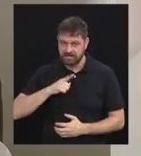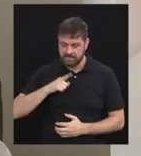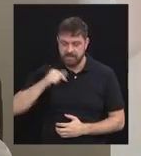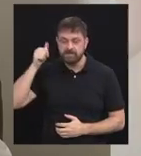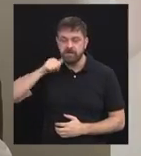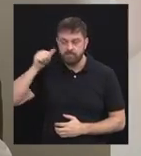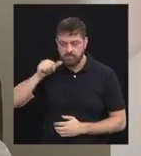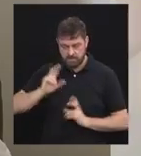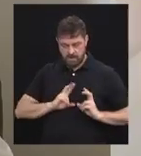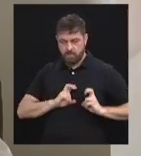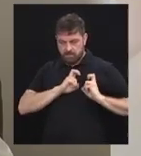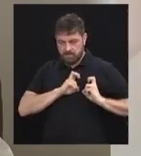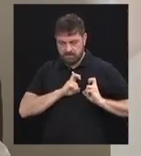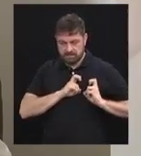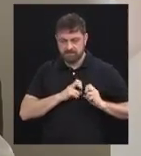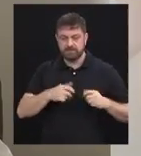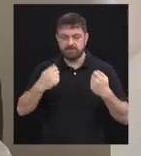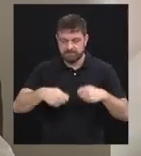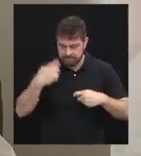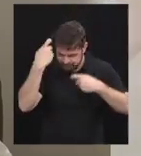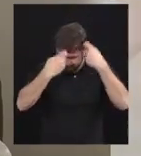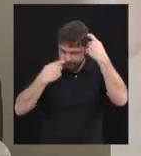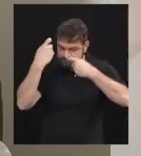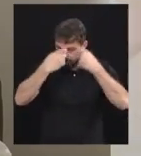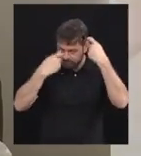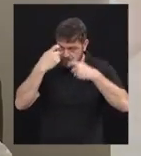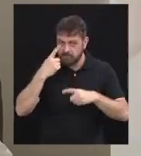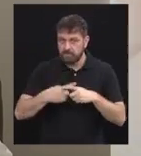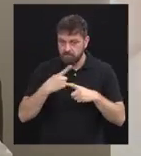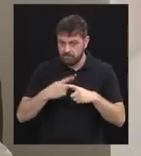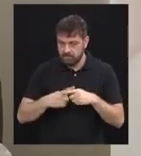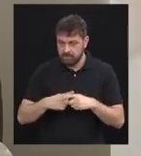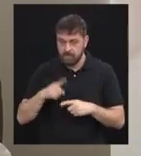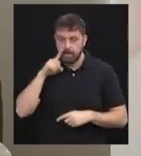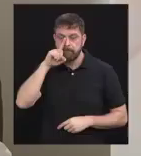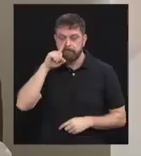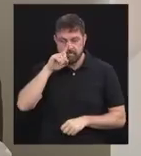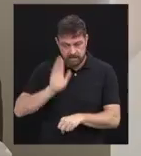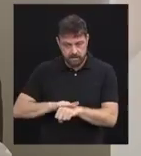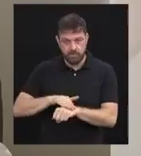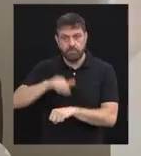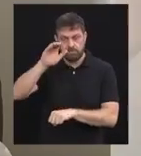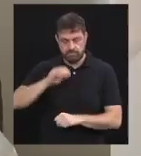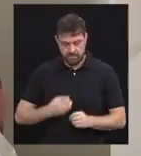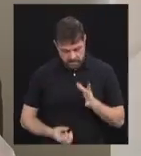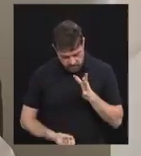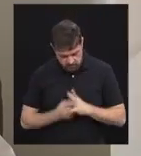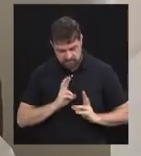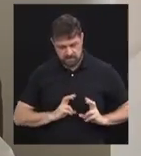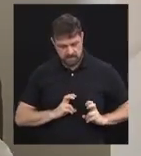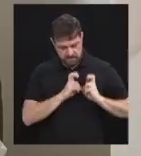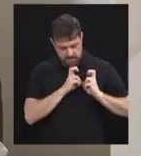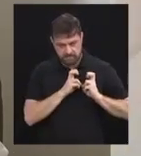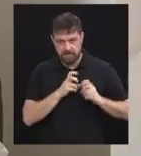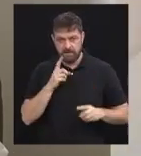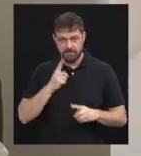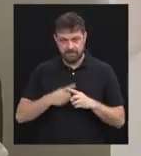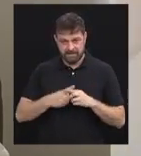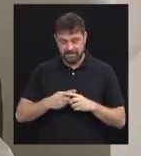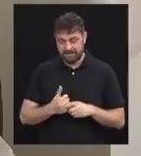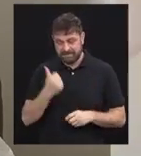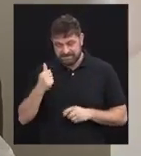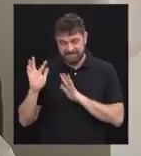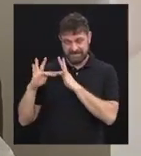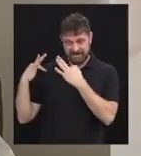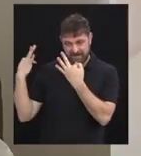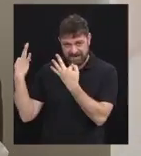família devem se preocupar porque ela tem uma chance maior de desenvolver o câncer de mama, principalmente se esse